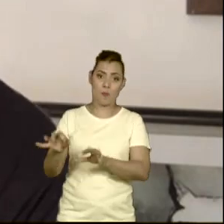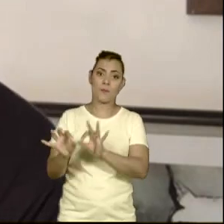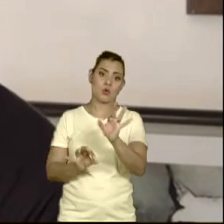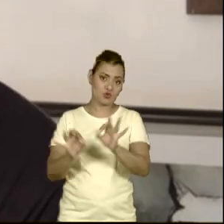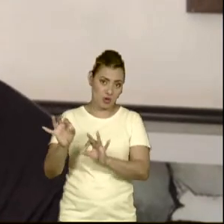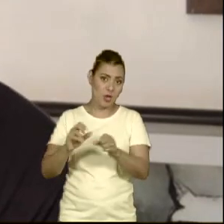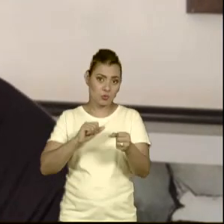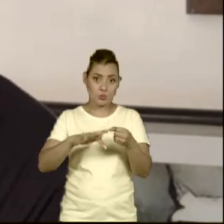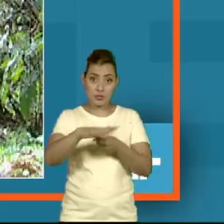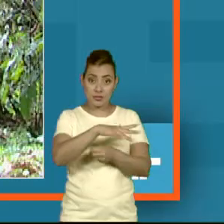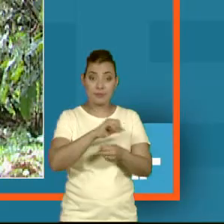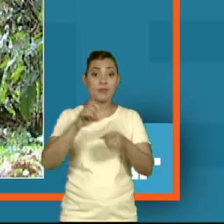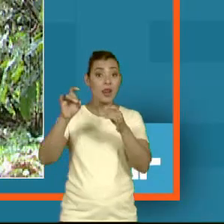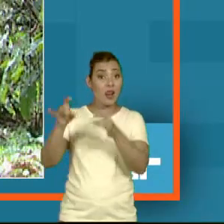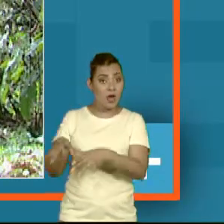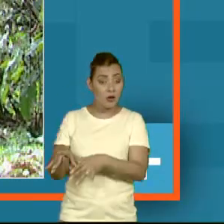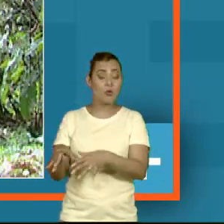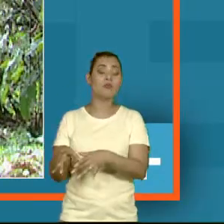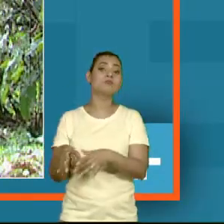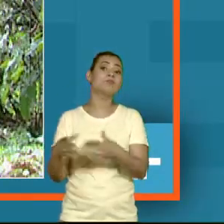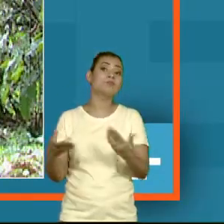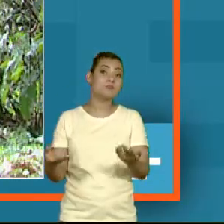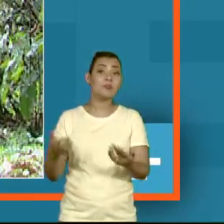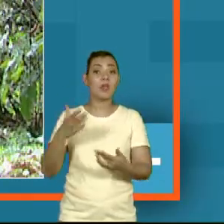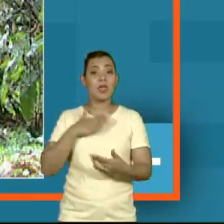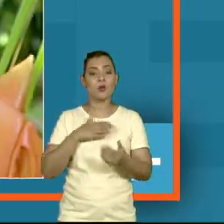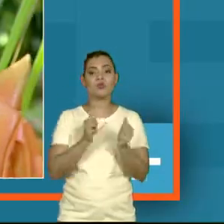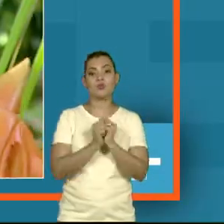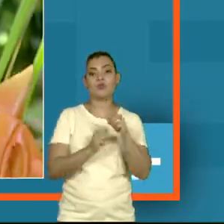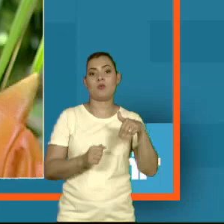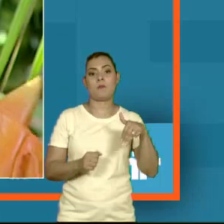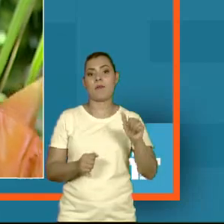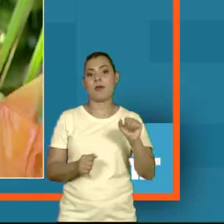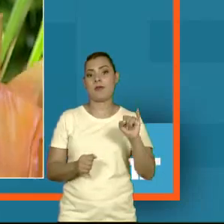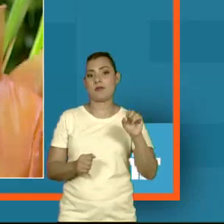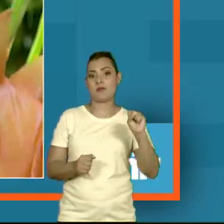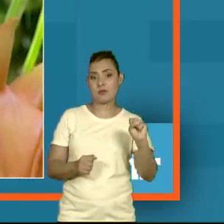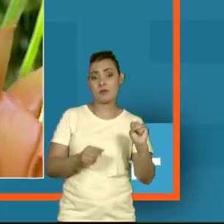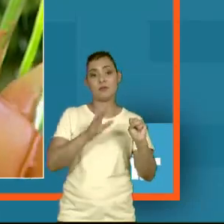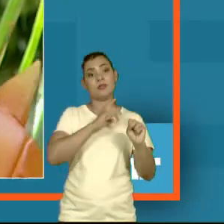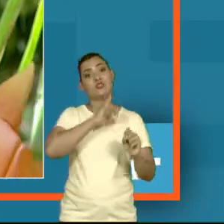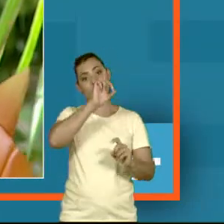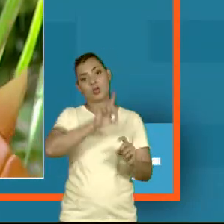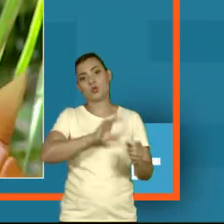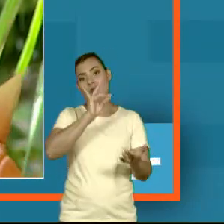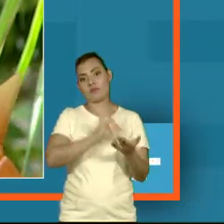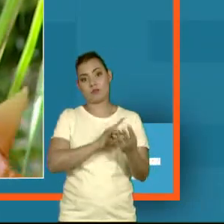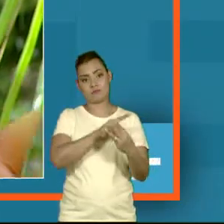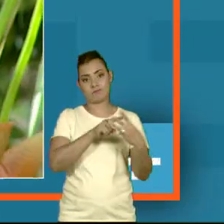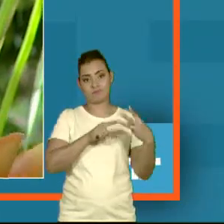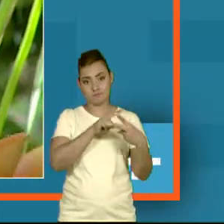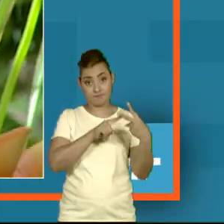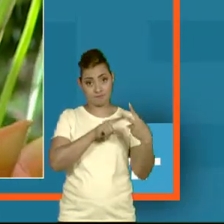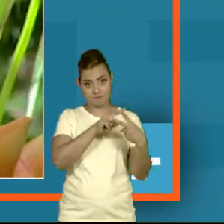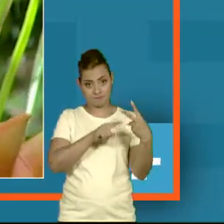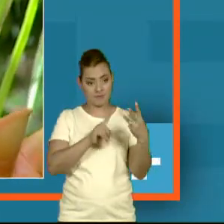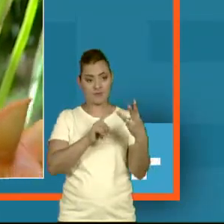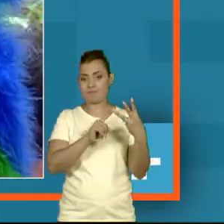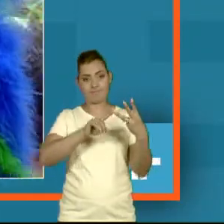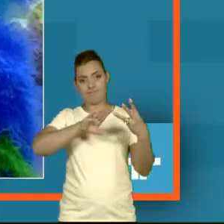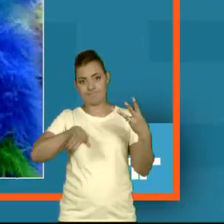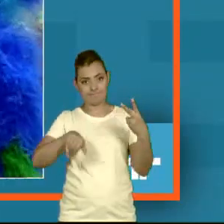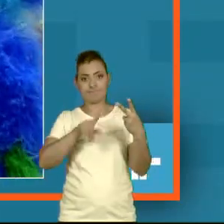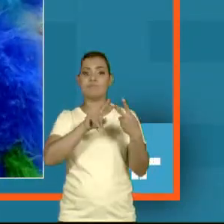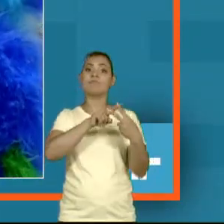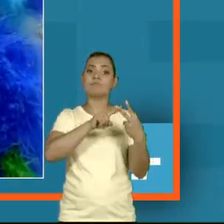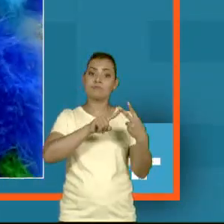projeto. E, quando ela saiu do projeto, eu e Maísa fomos alçados aos diretores oficiais da série Seremos Nois e